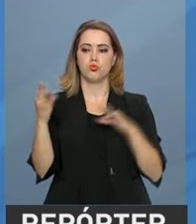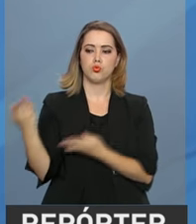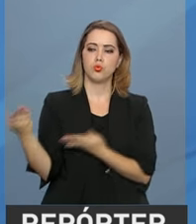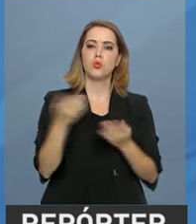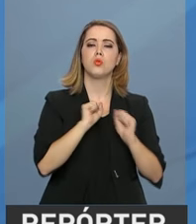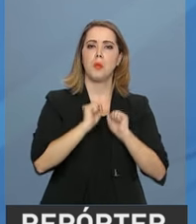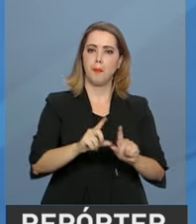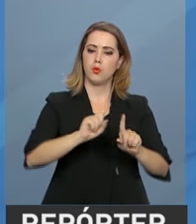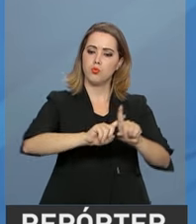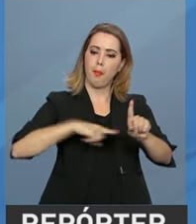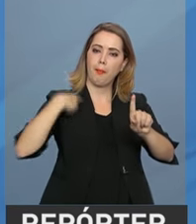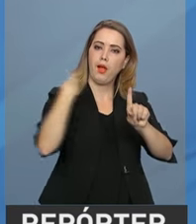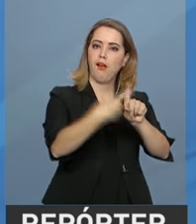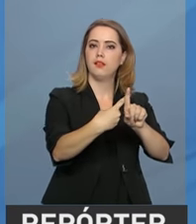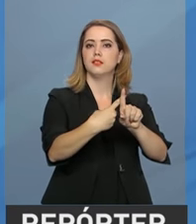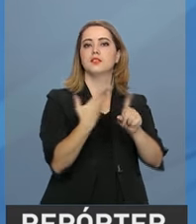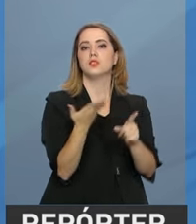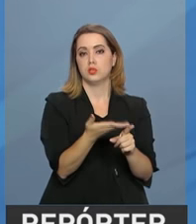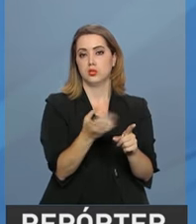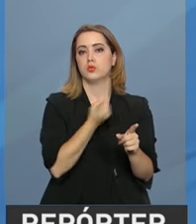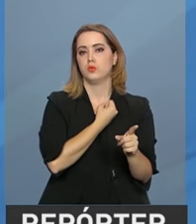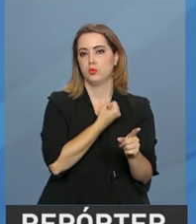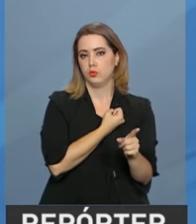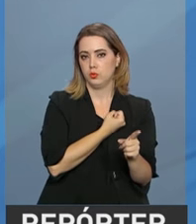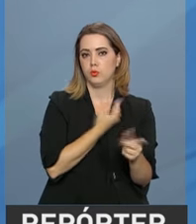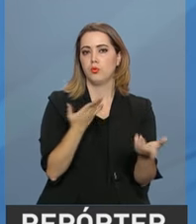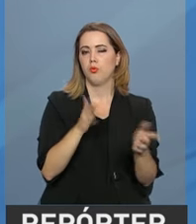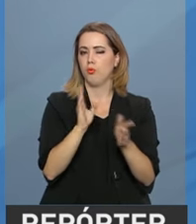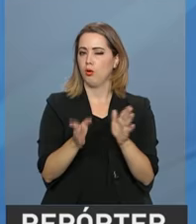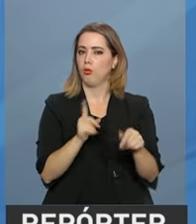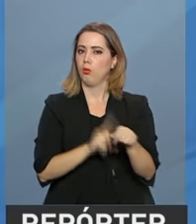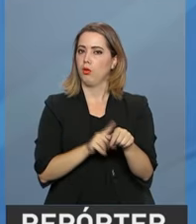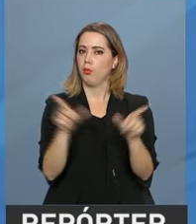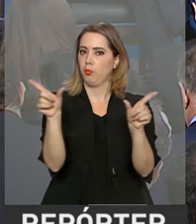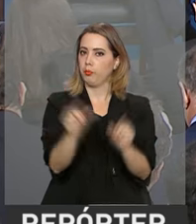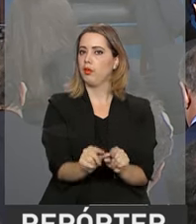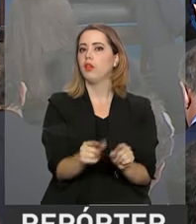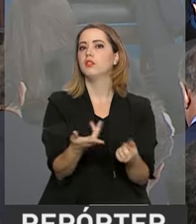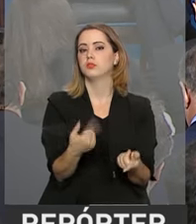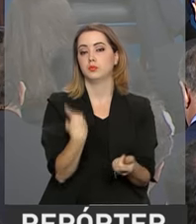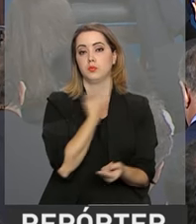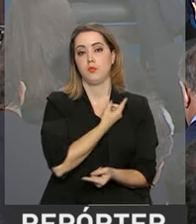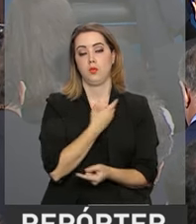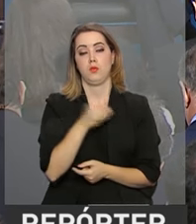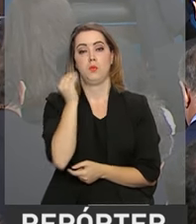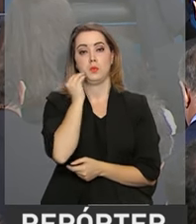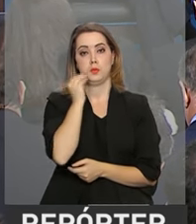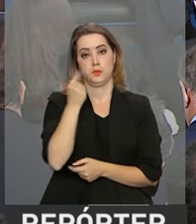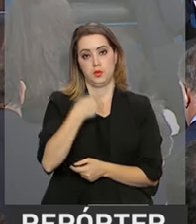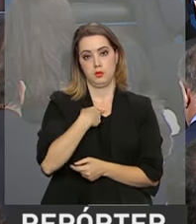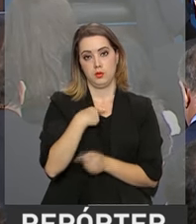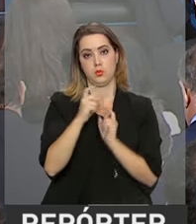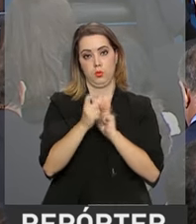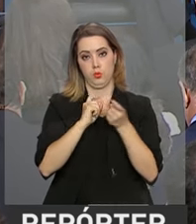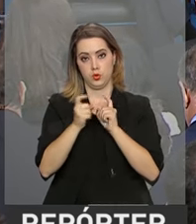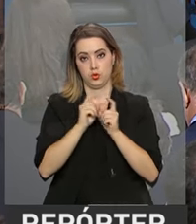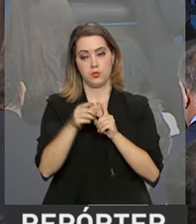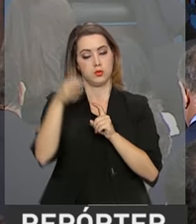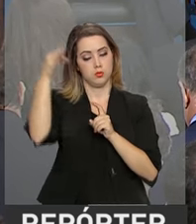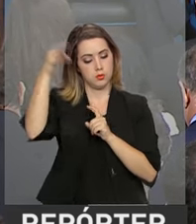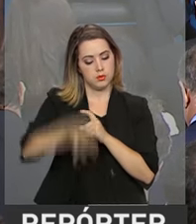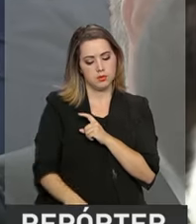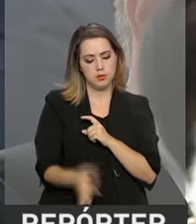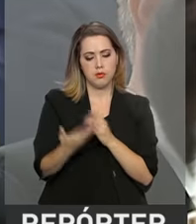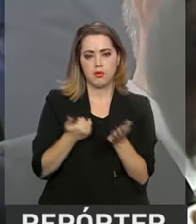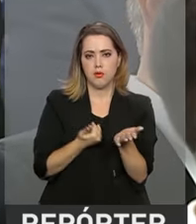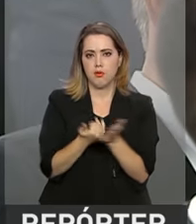número em um curto espaço de tempo. Considero que minha experiência como gestor será decisiva ao lidar com